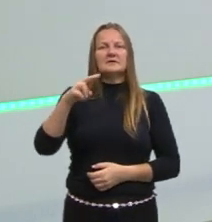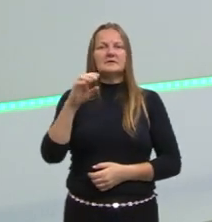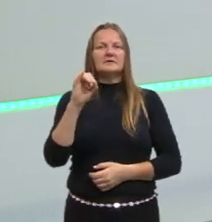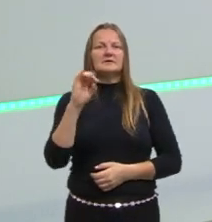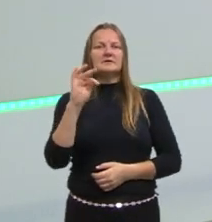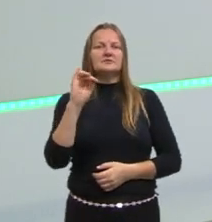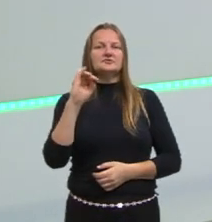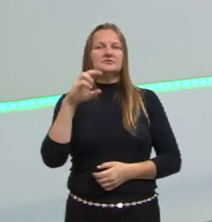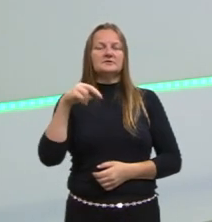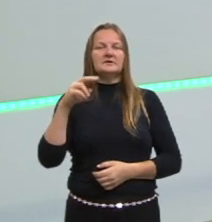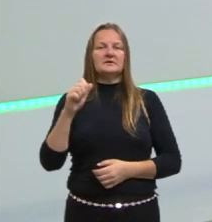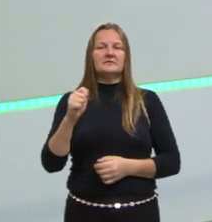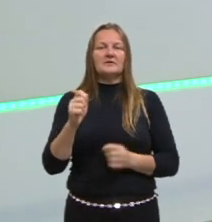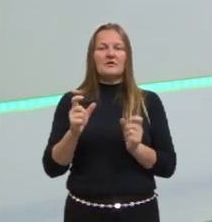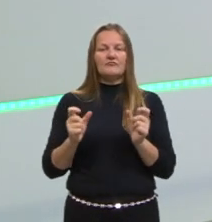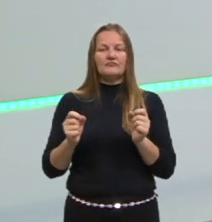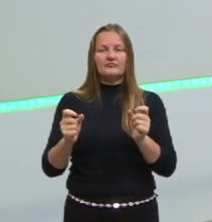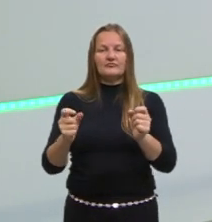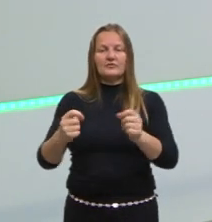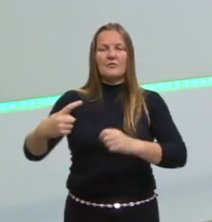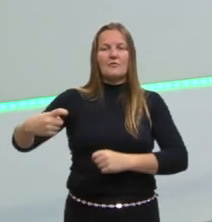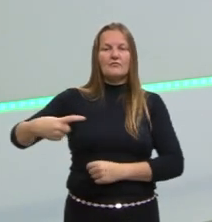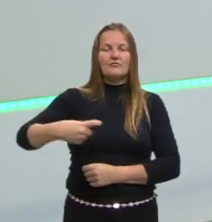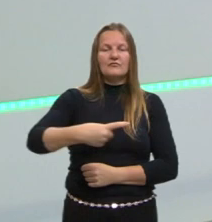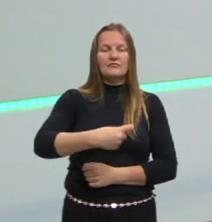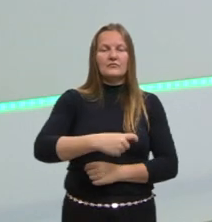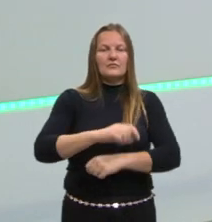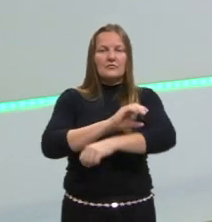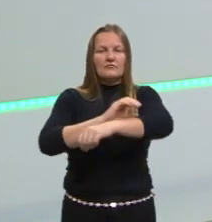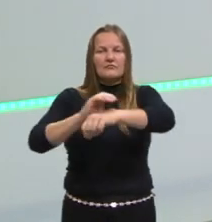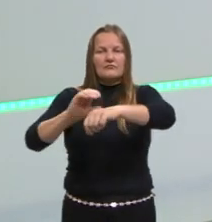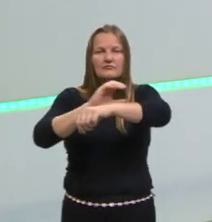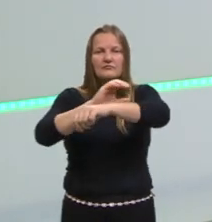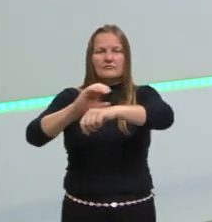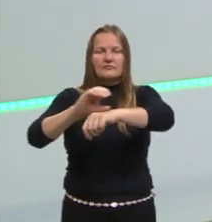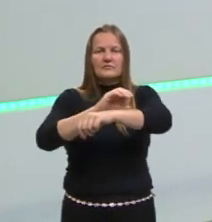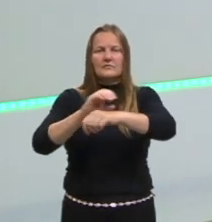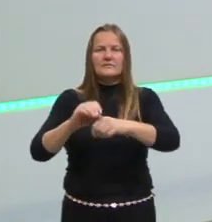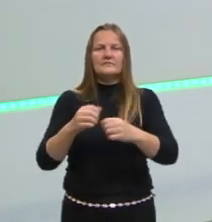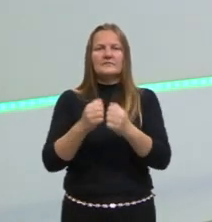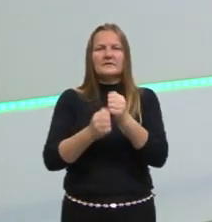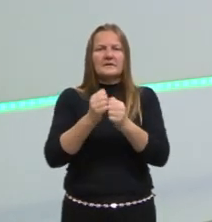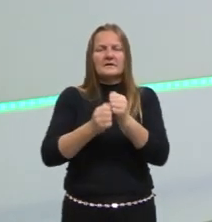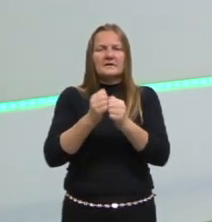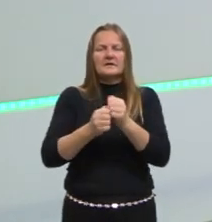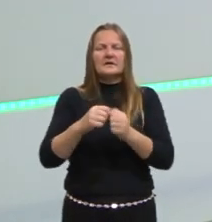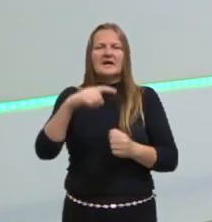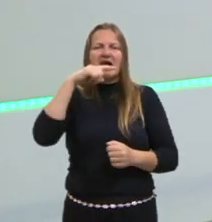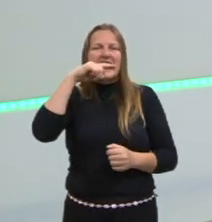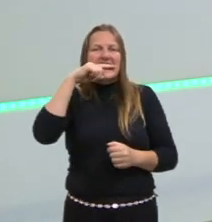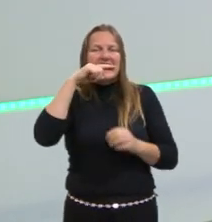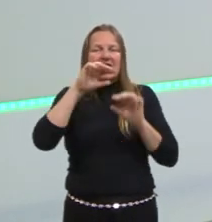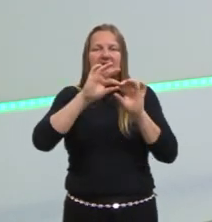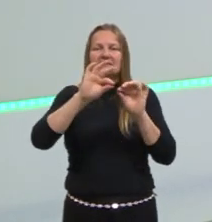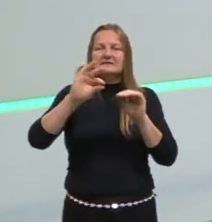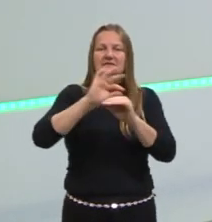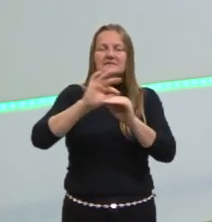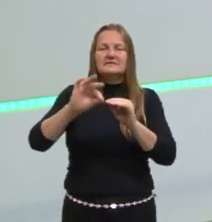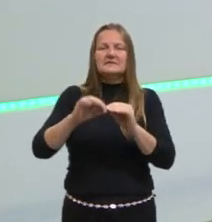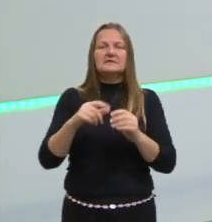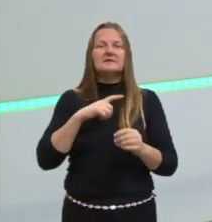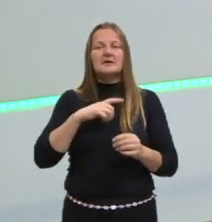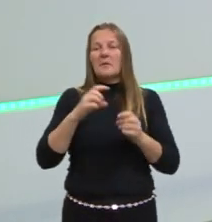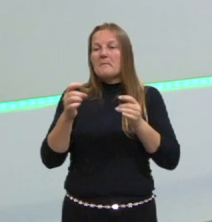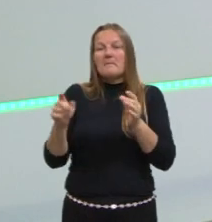a casca do camarão que é um resíduo industrial ou a casca de algum produto como casca de arroz bagaço de cana que é um passivo